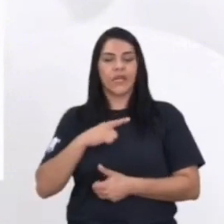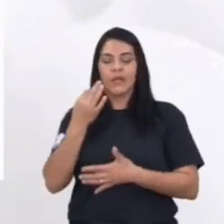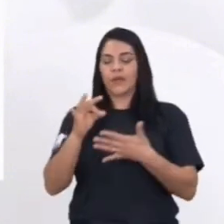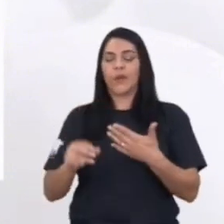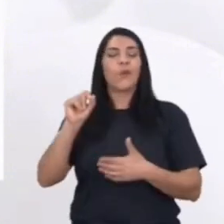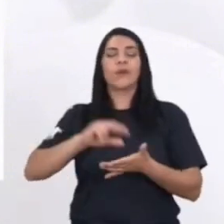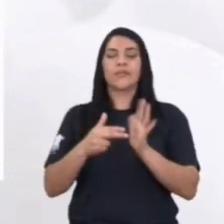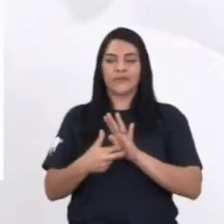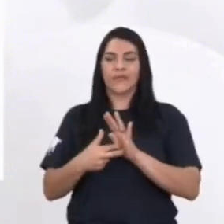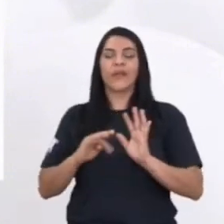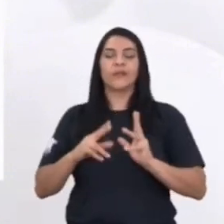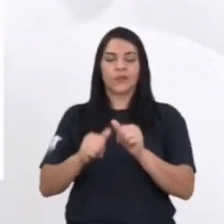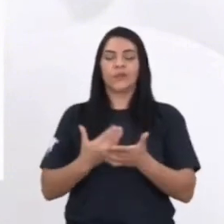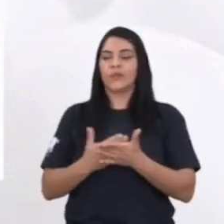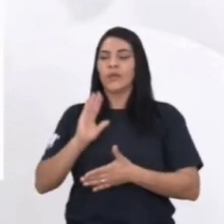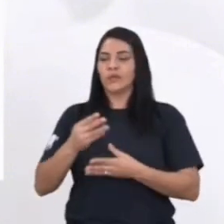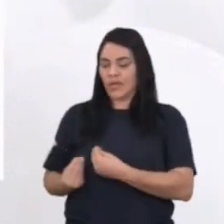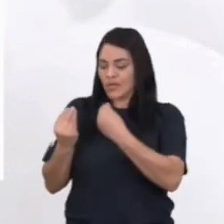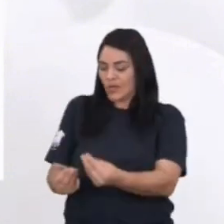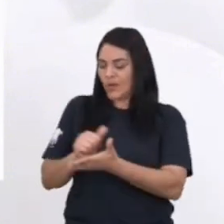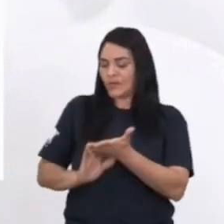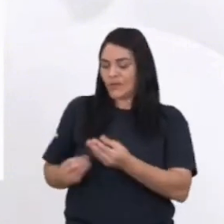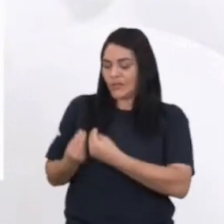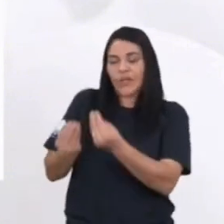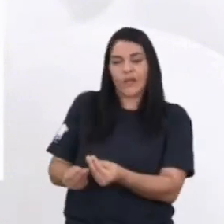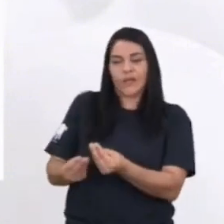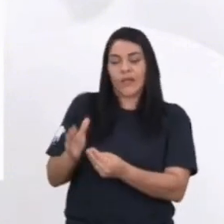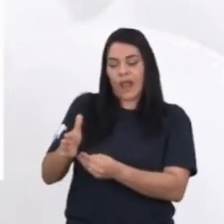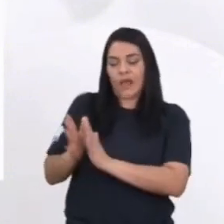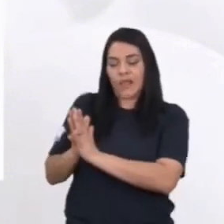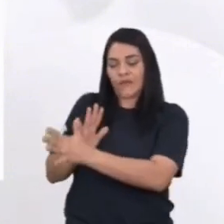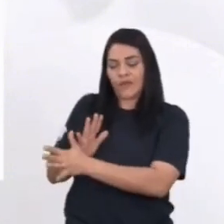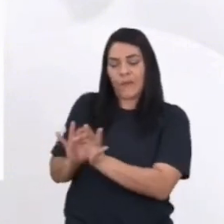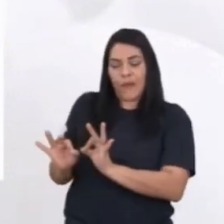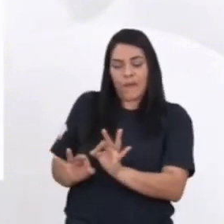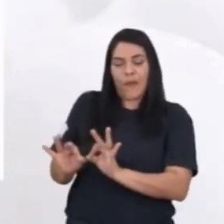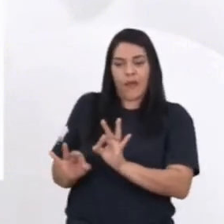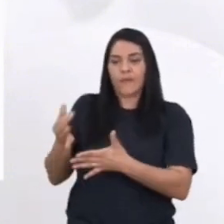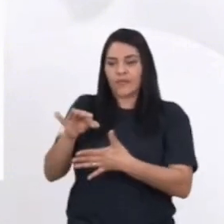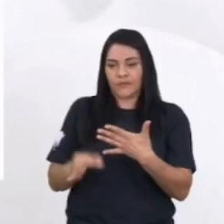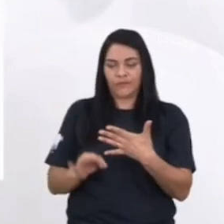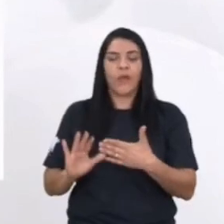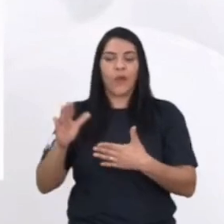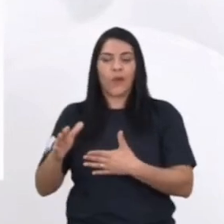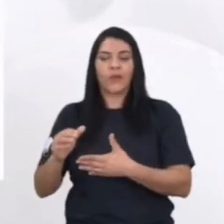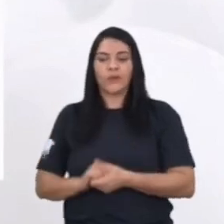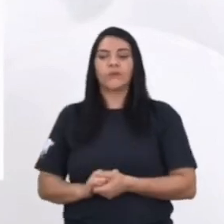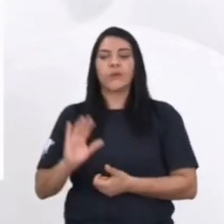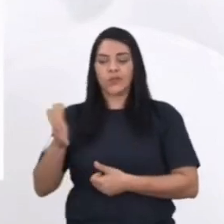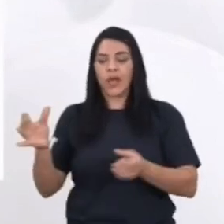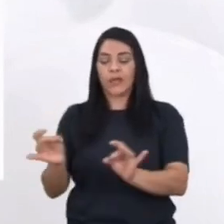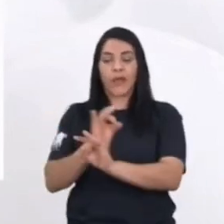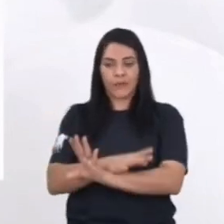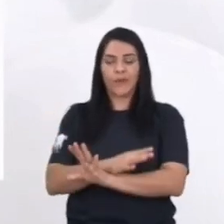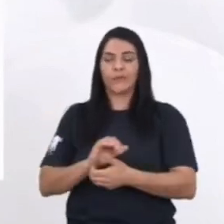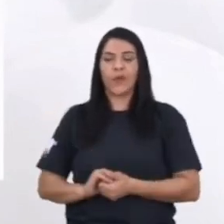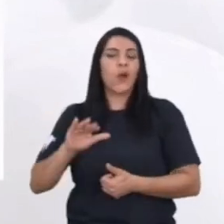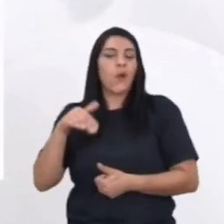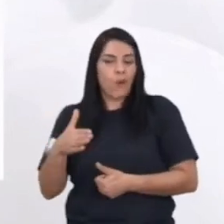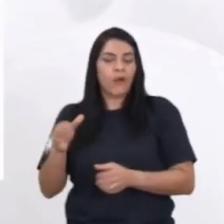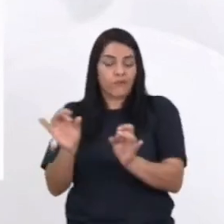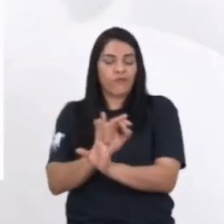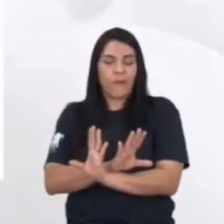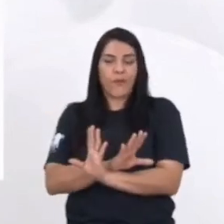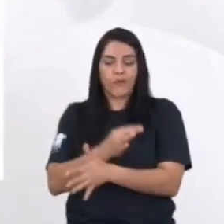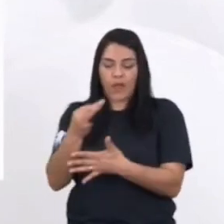Quer dizer o quê? Que o estudante já entregou esta atividade e que ela está na fila de processamento, ela está sendo corrigida. Quando essa atividade já for corrigida, quando for concluída